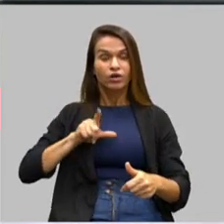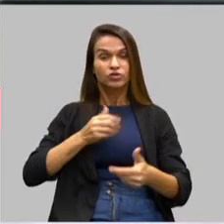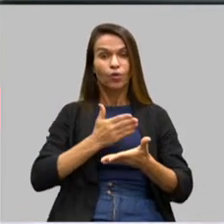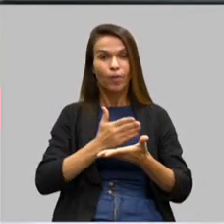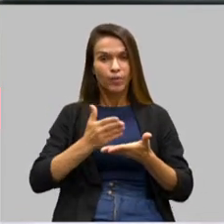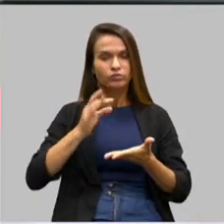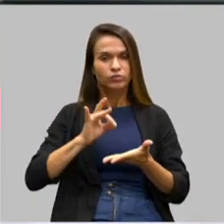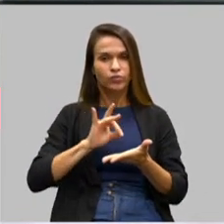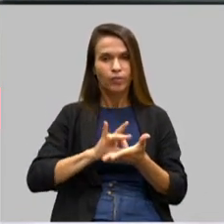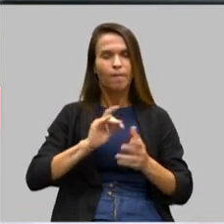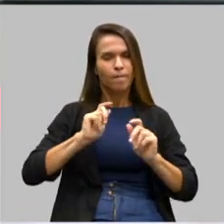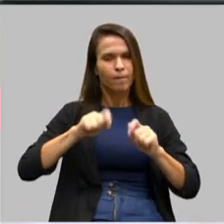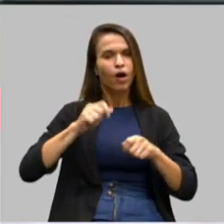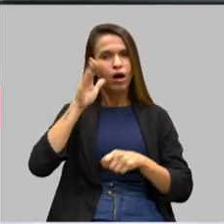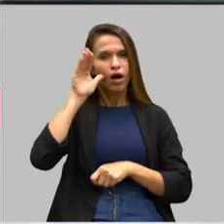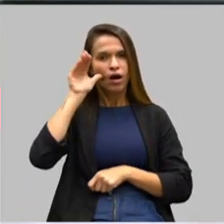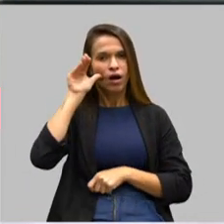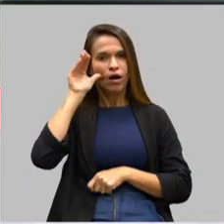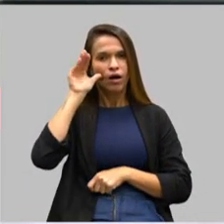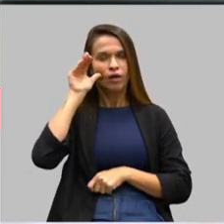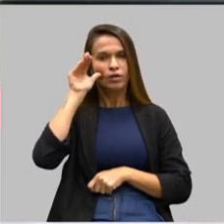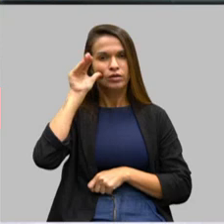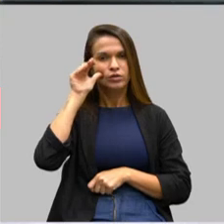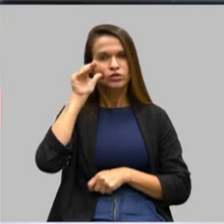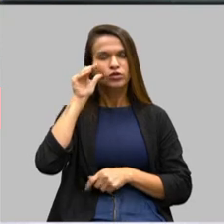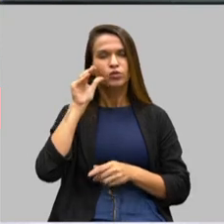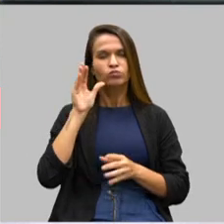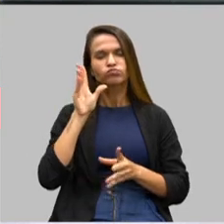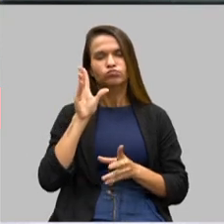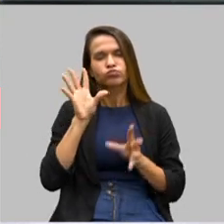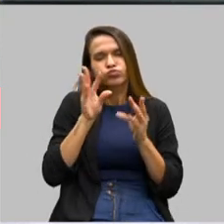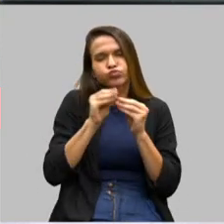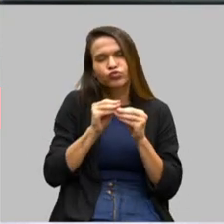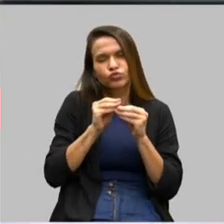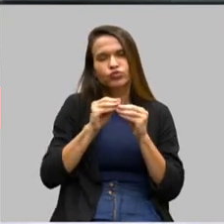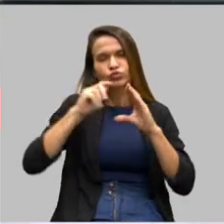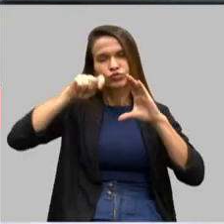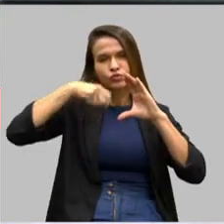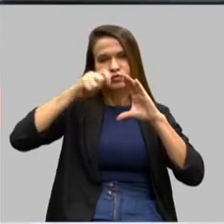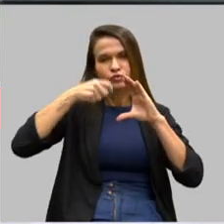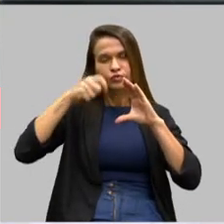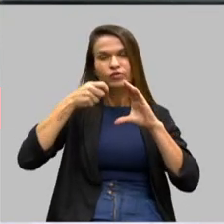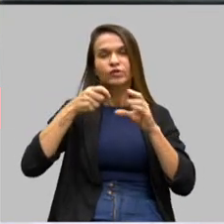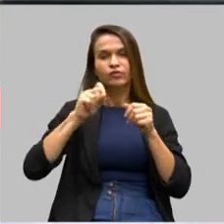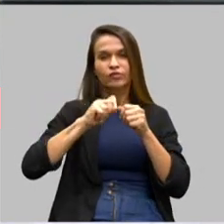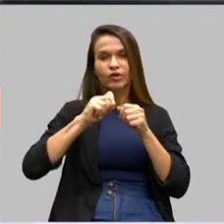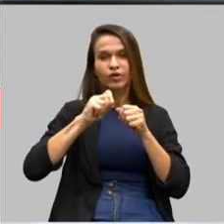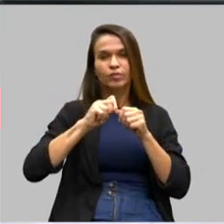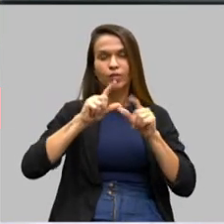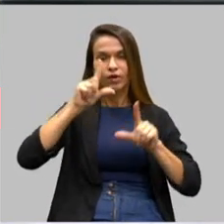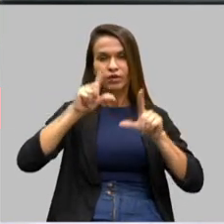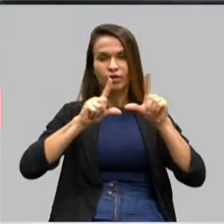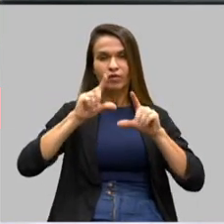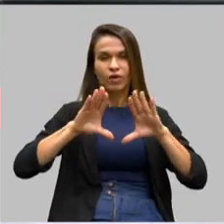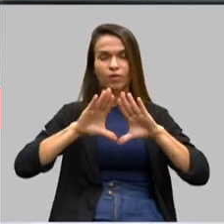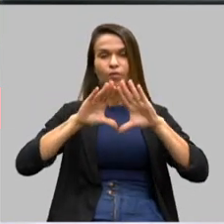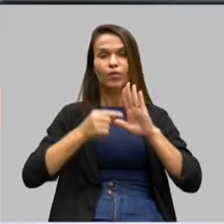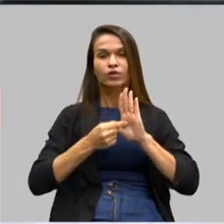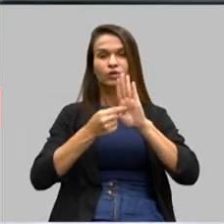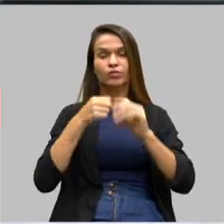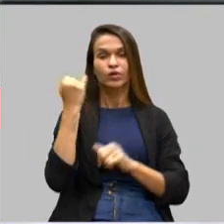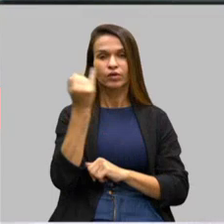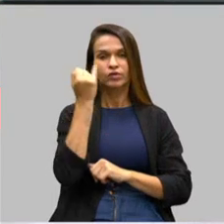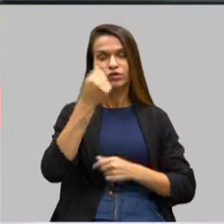para que possamos assistir um breve vídeo feito pela TV Assembleia, que mostra a importância